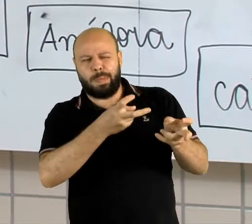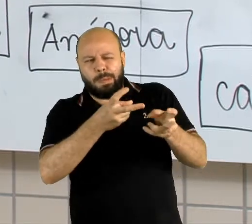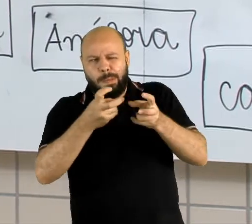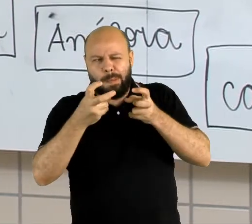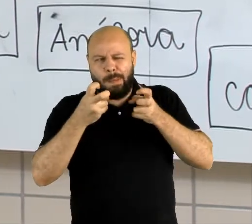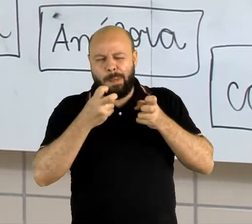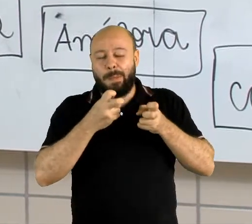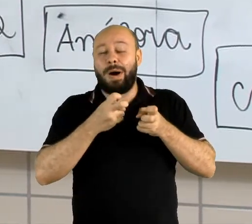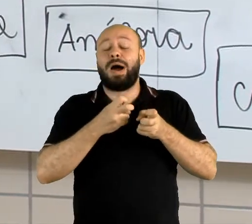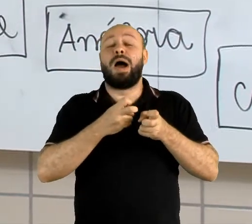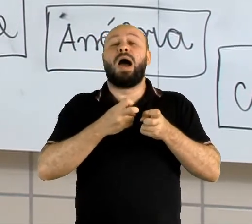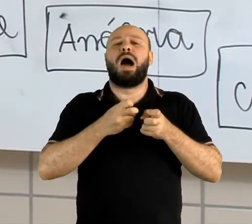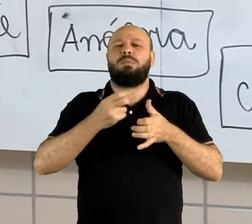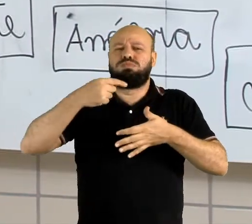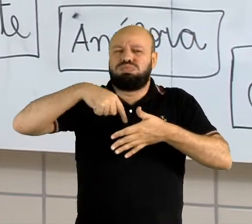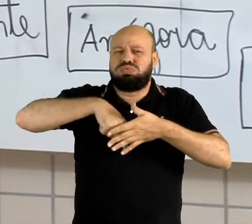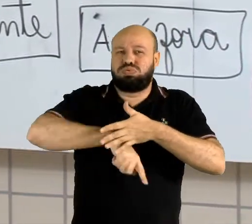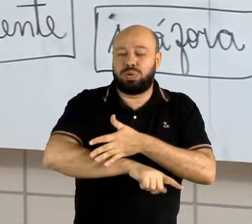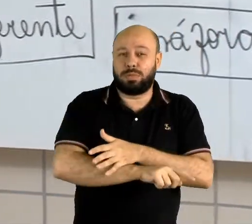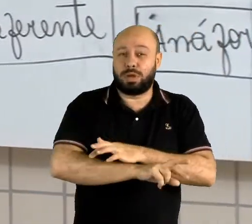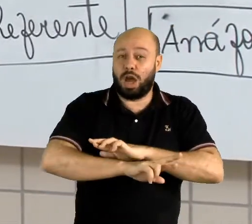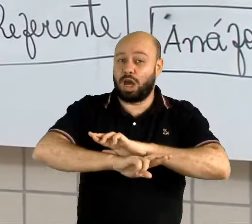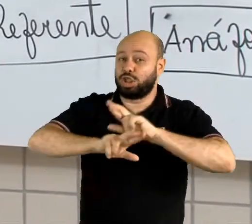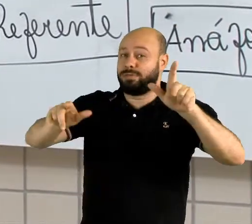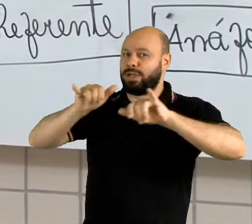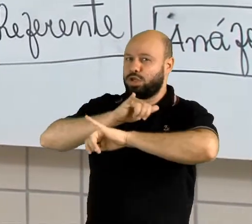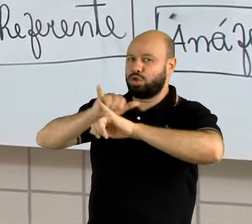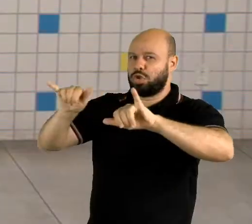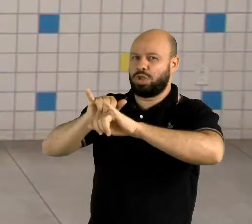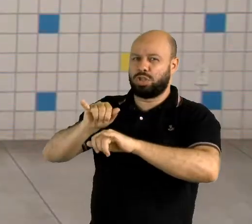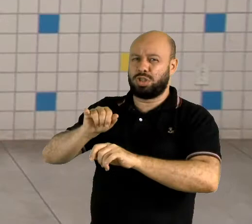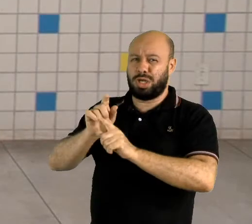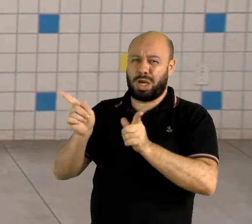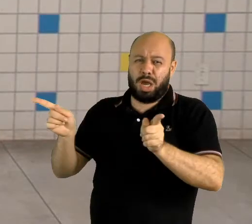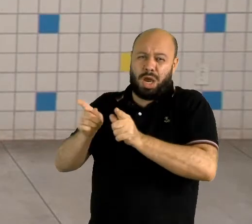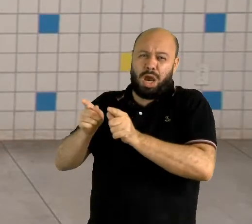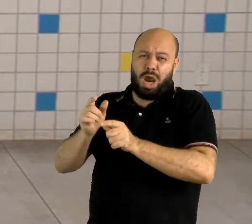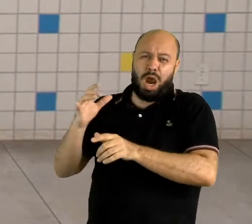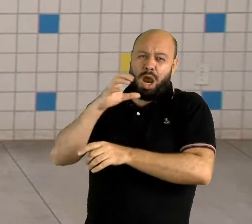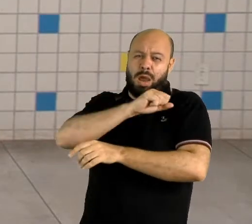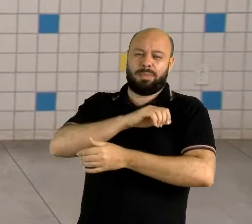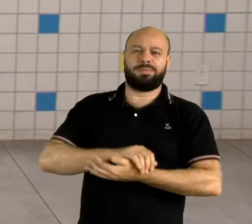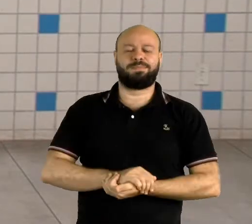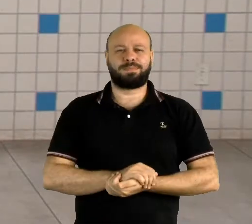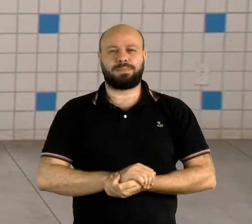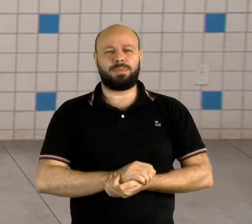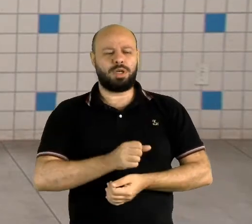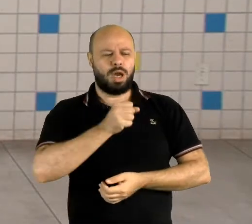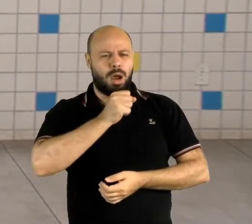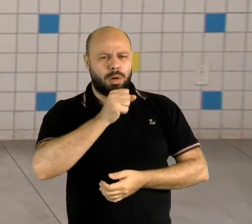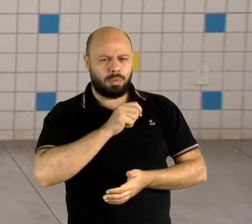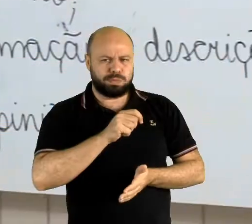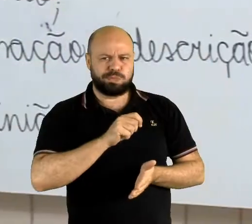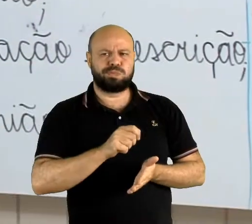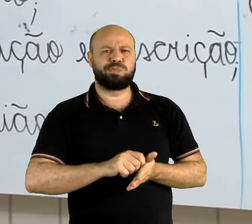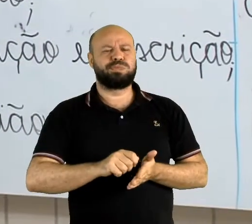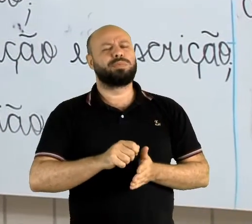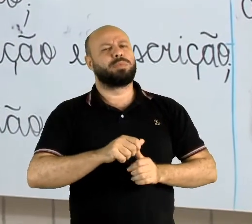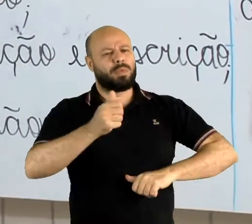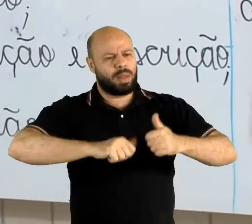da notícia. Tudo bem? Então vamos aqui, ó. A reportagem, ela analisa um